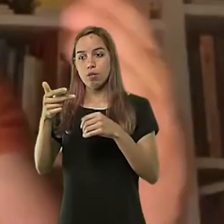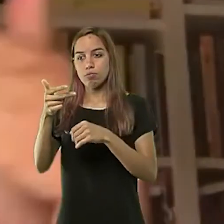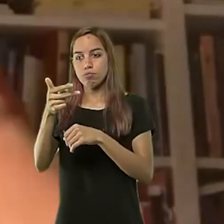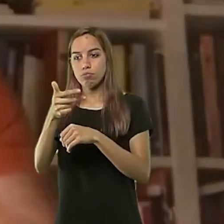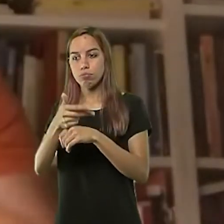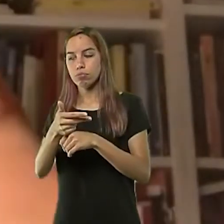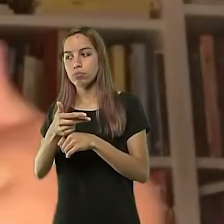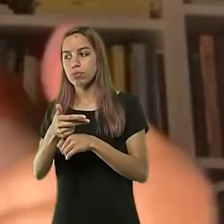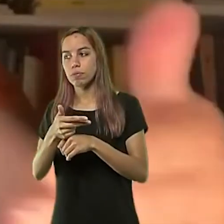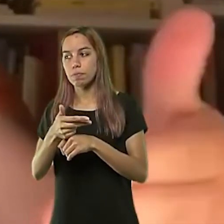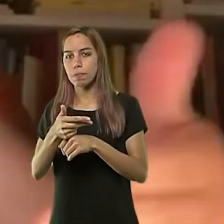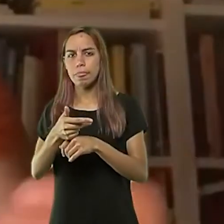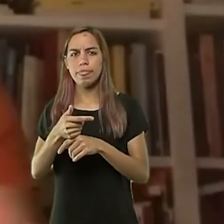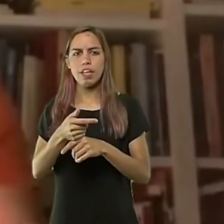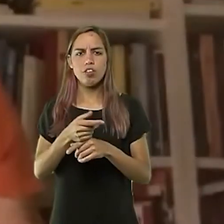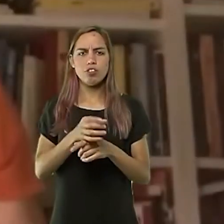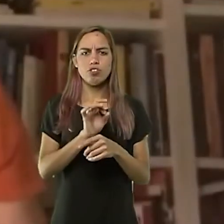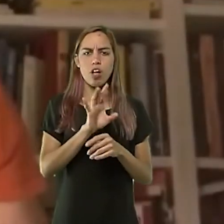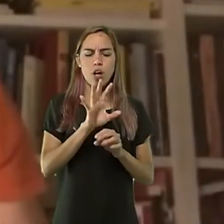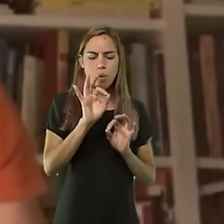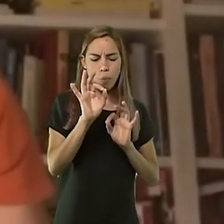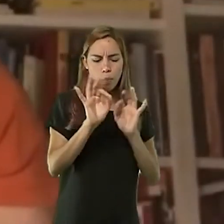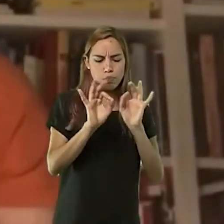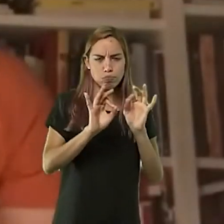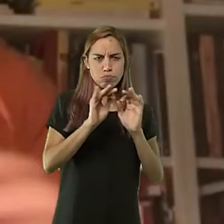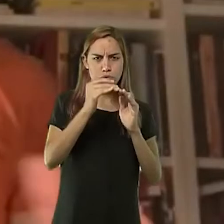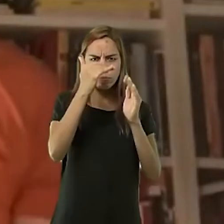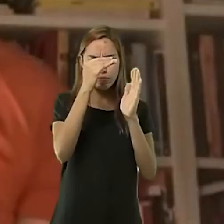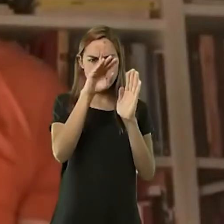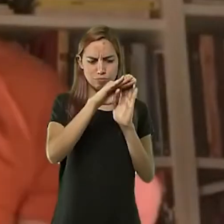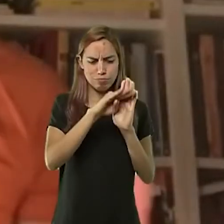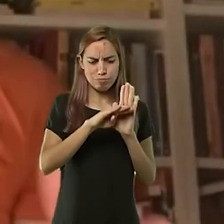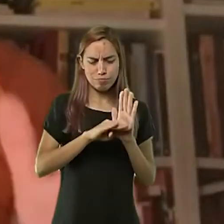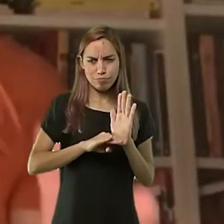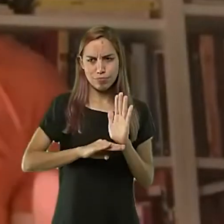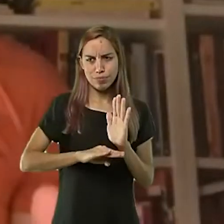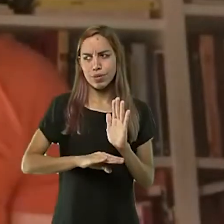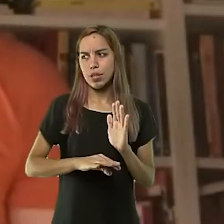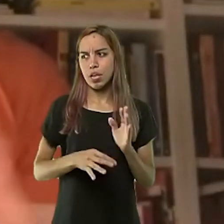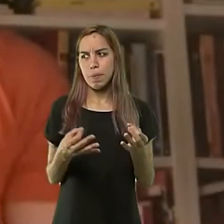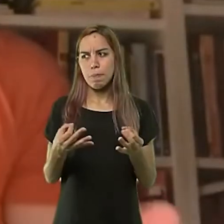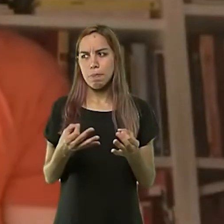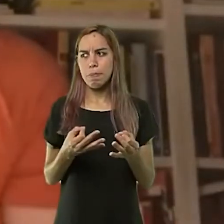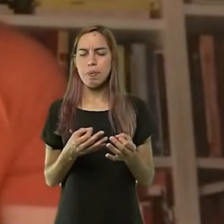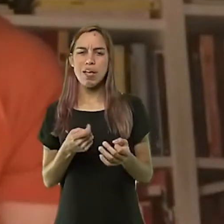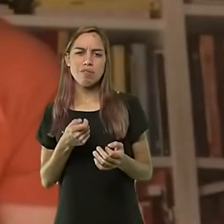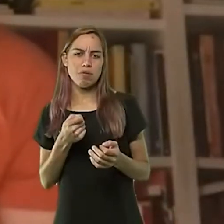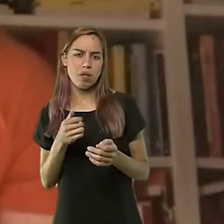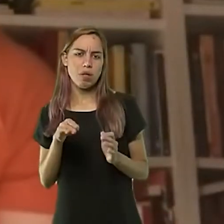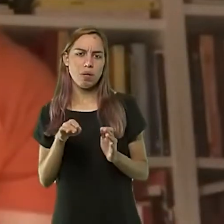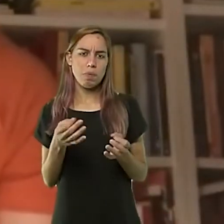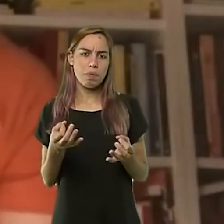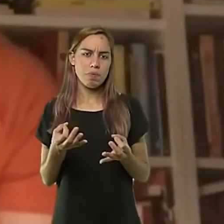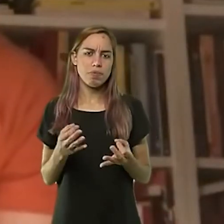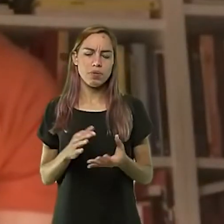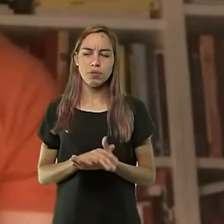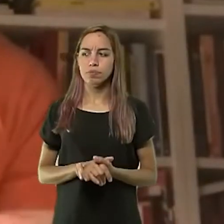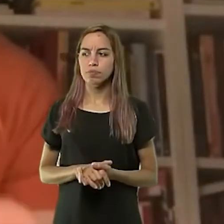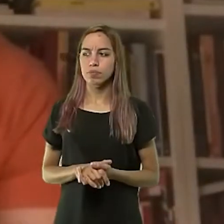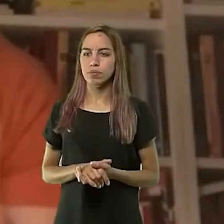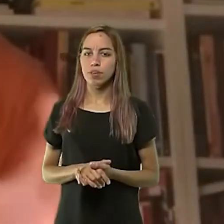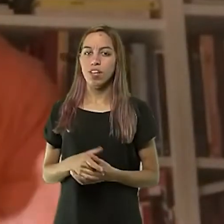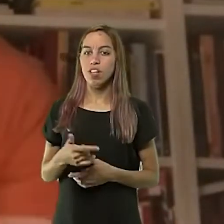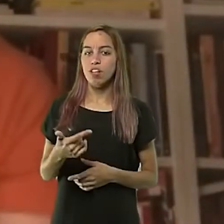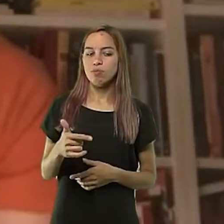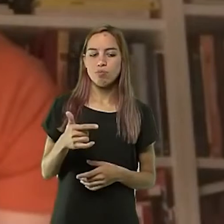de estar tudo muito organizado para quando formos gravar, e tem de ser tudo muito... não há muito espaço para a improvisação,